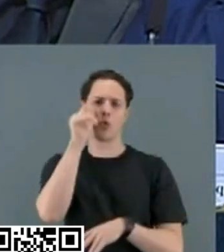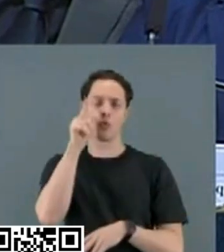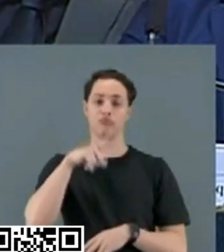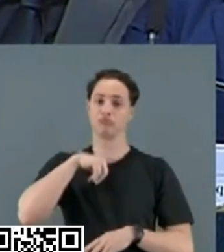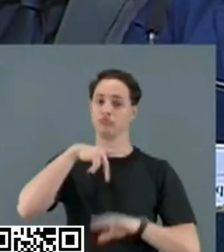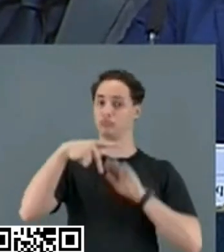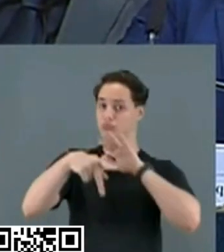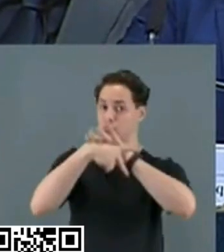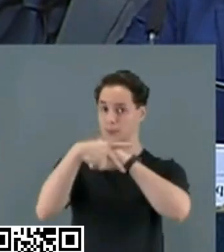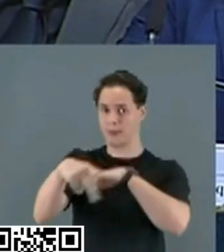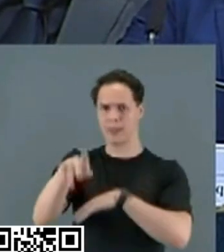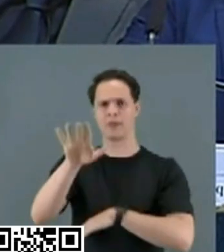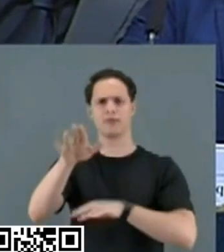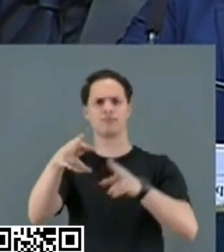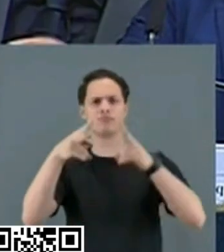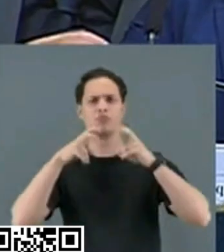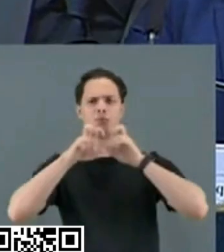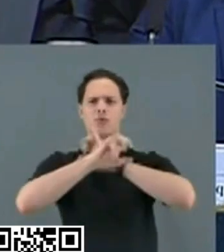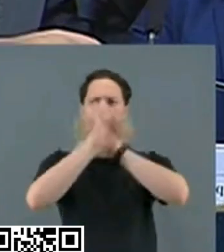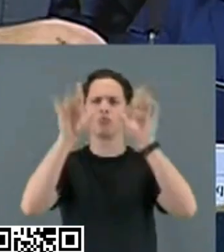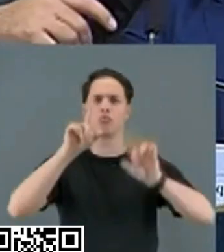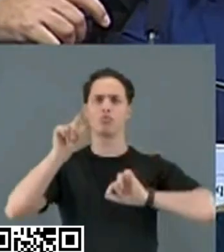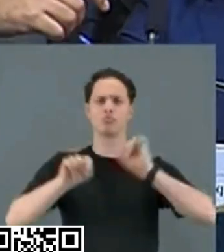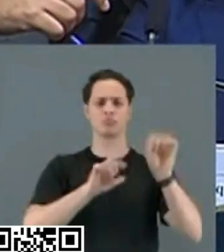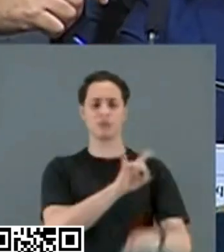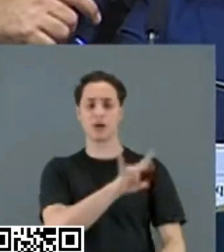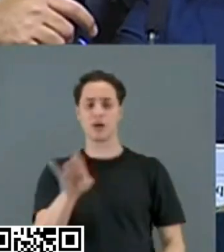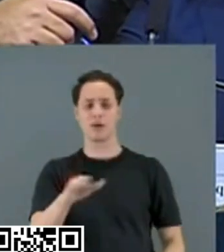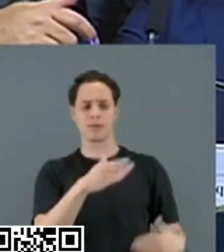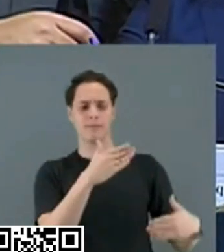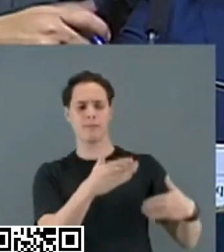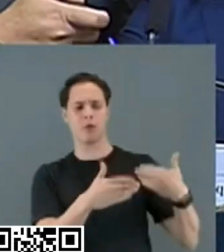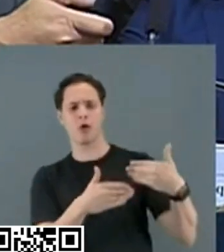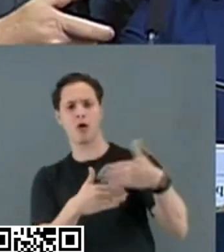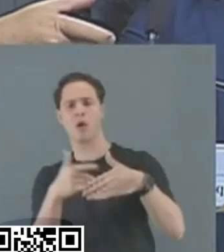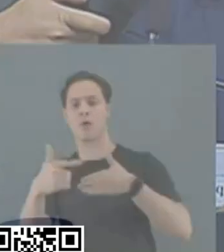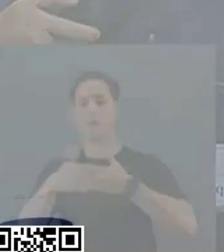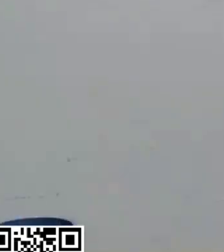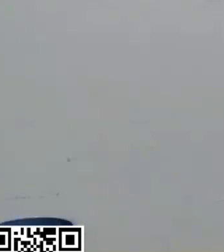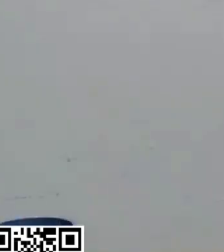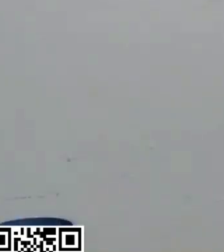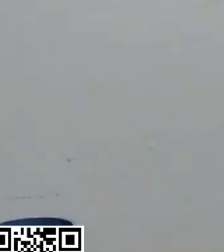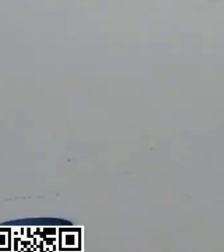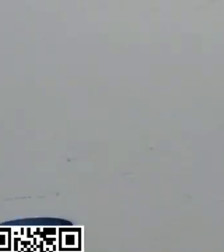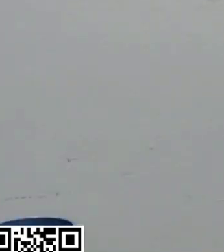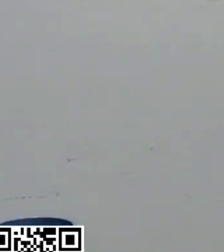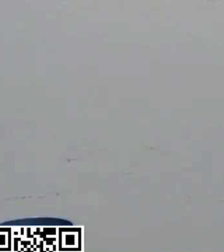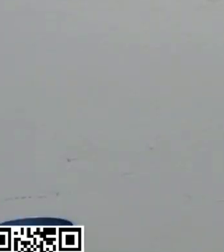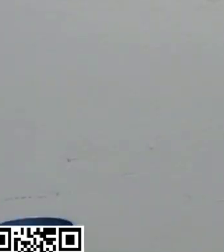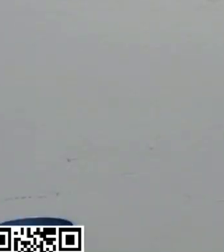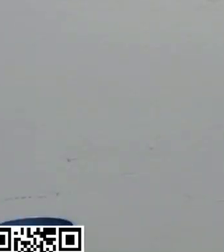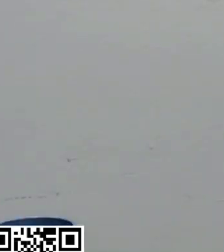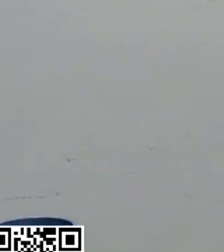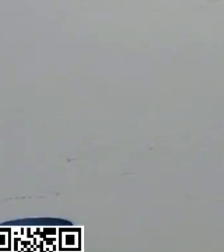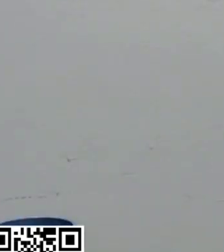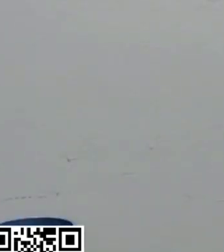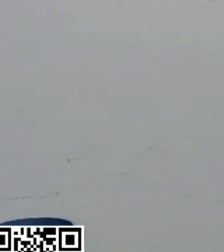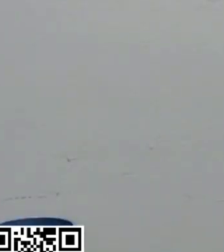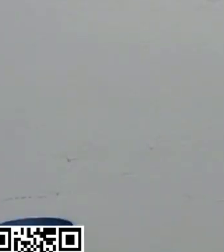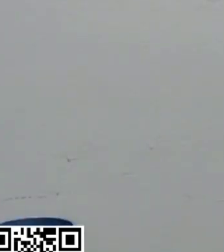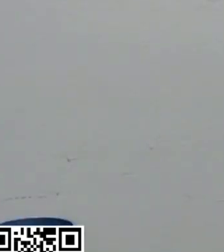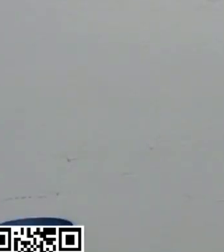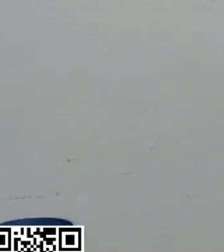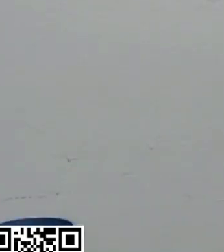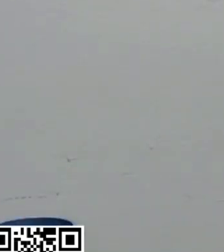E clarificar em cada um desses processos o papel de cada um dos atores. Bom, o blog do Edson Silva